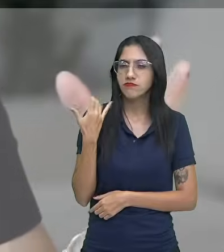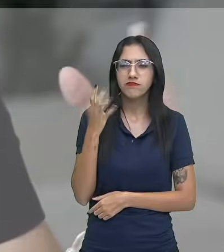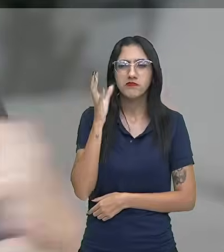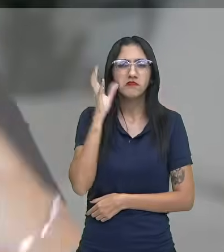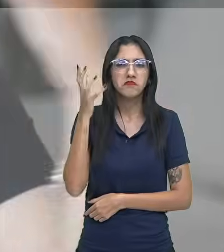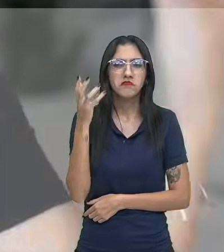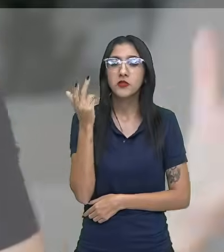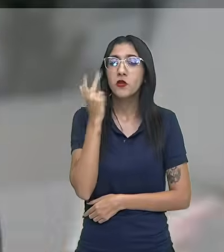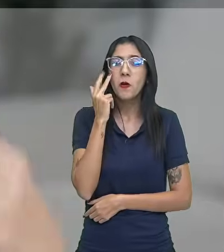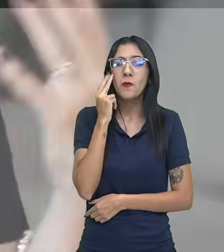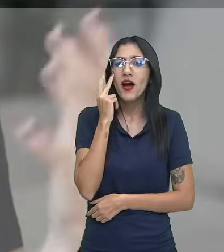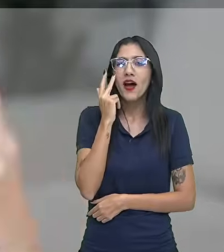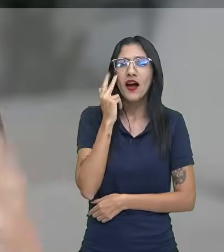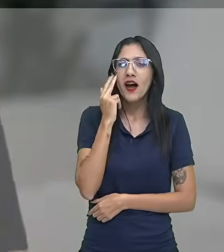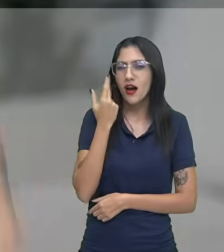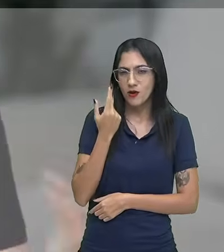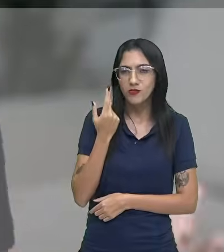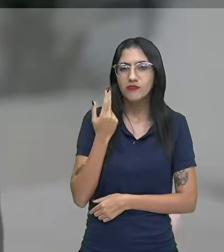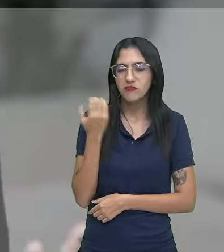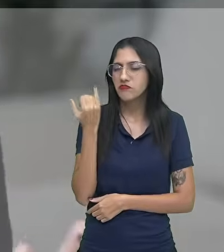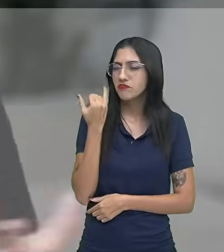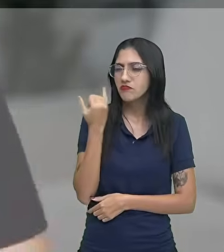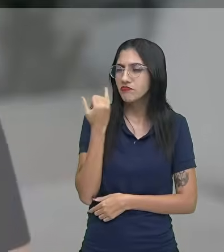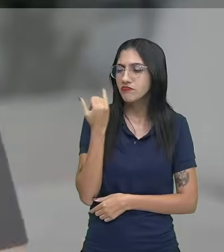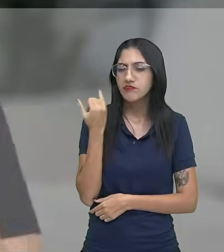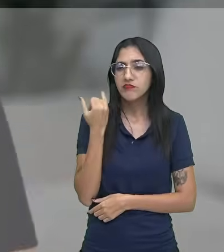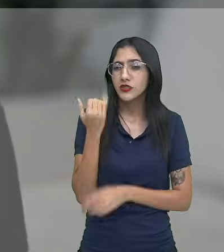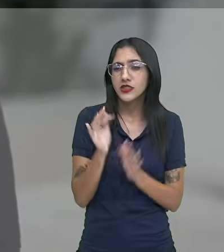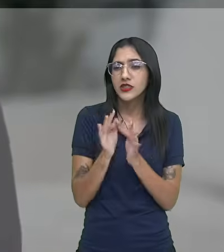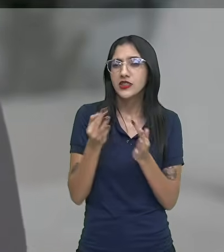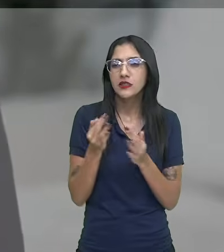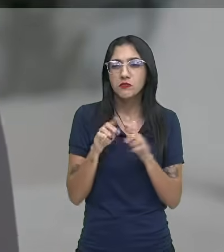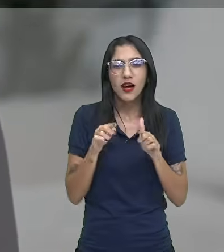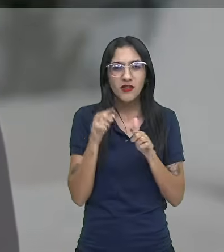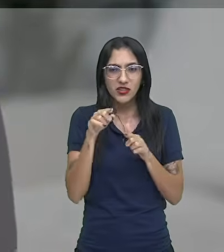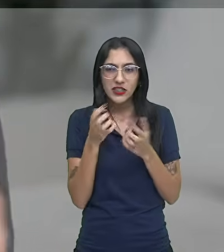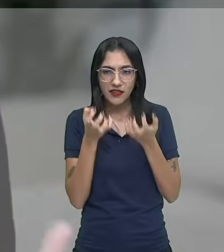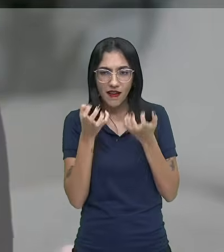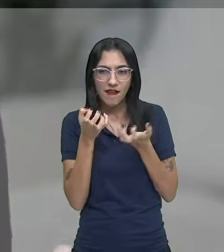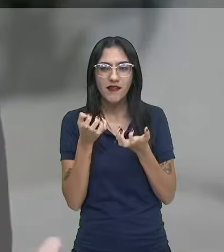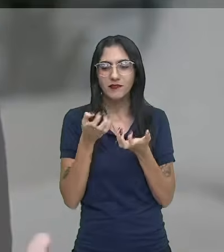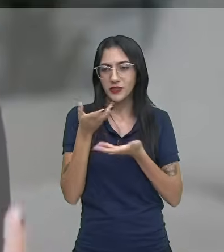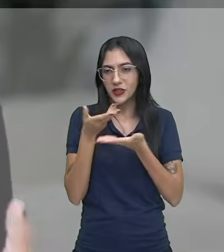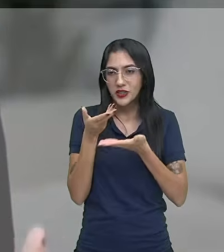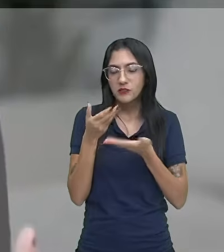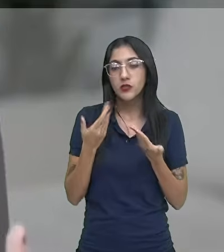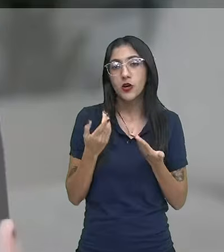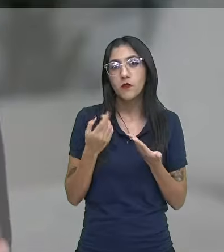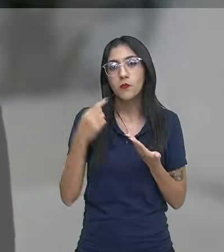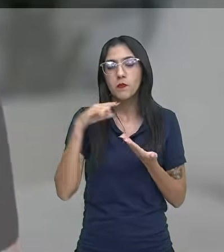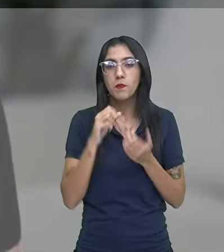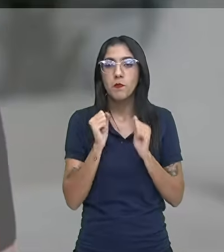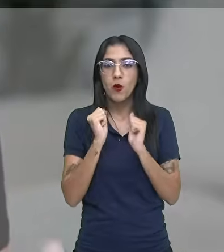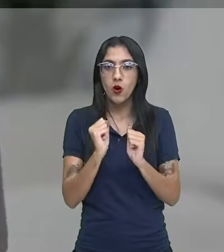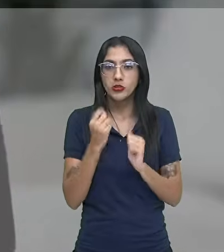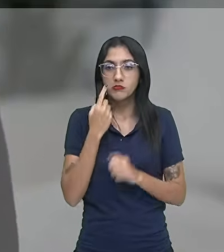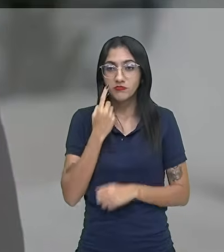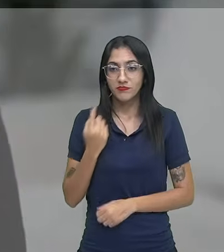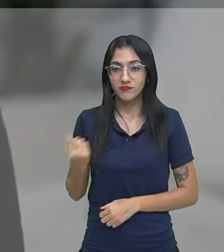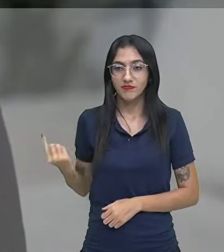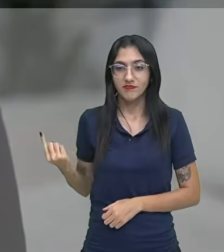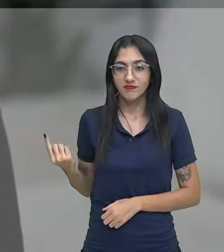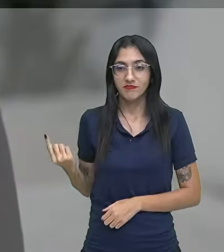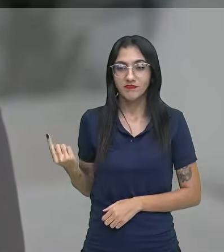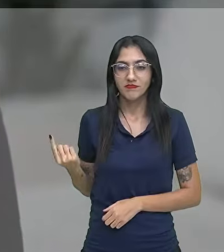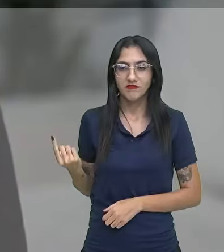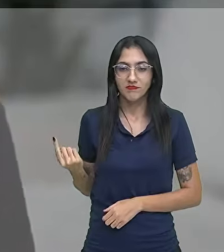nada muito surprising, nada muito impressionante, mas você quer interagir de alguma forma. Você pode dizer, por exemplo, I